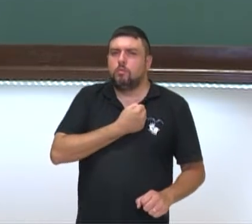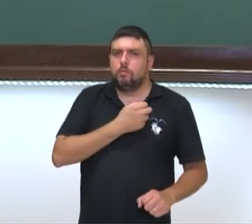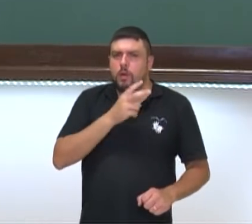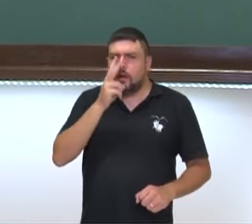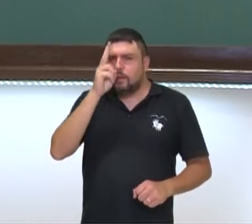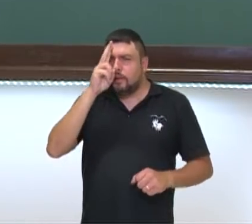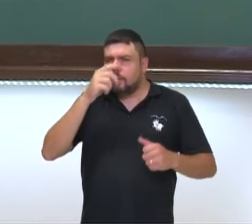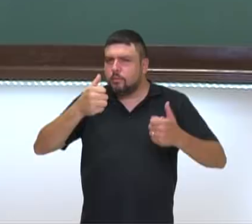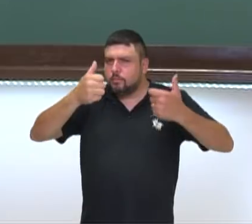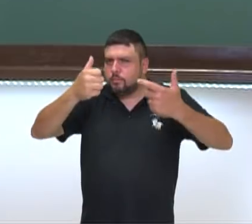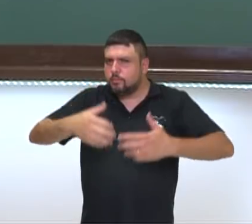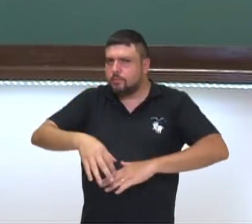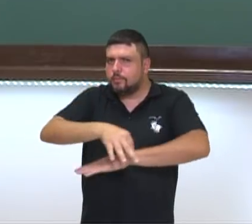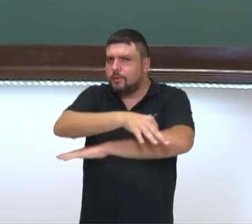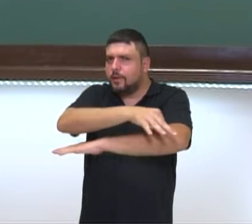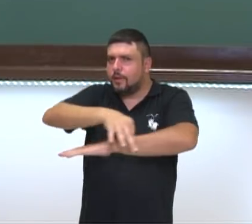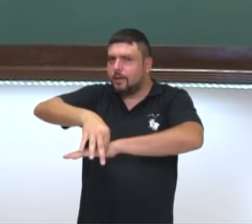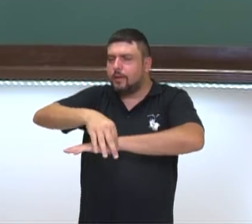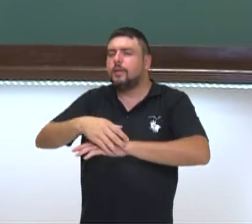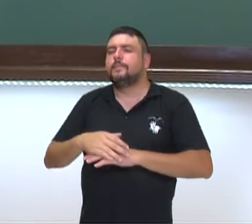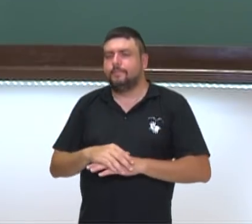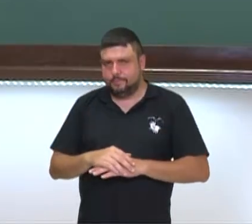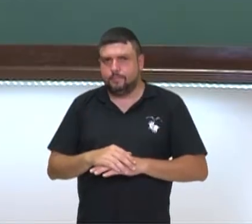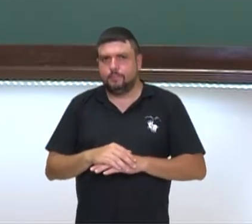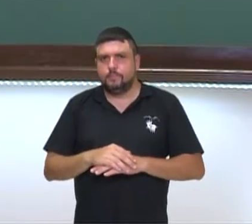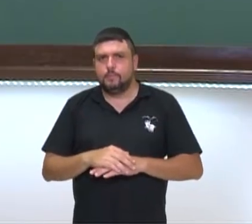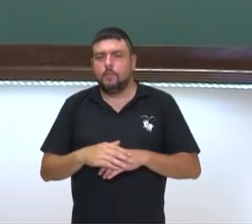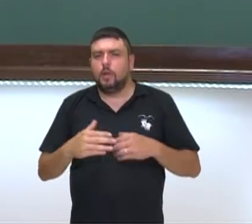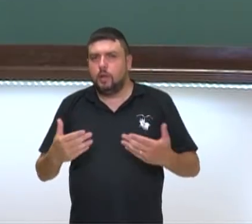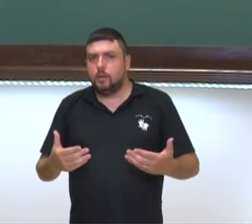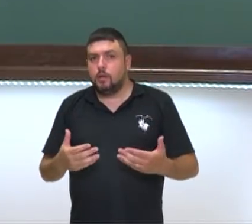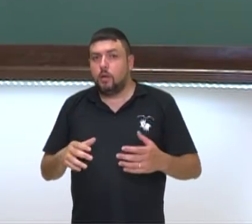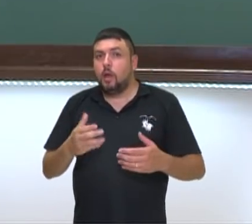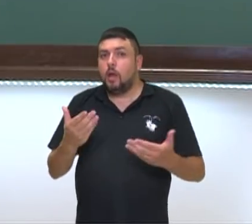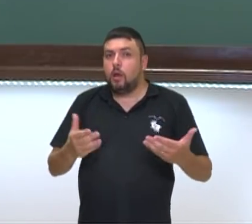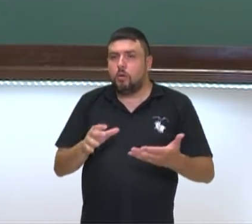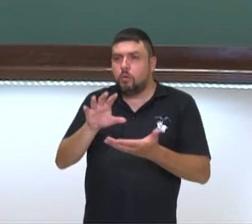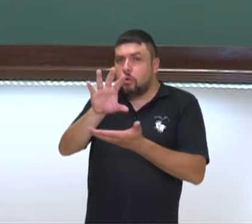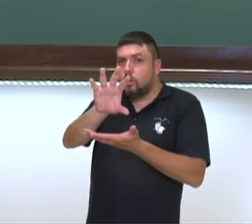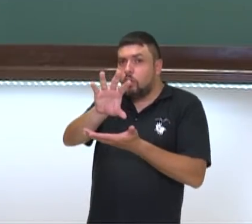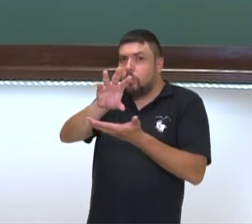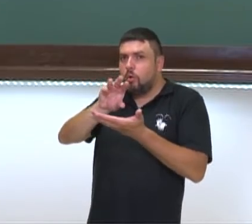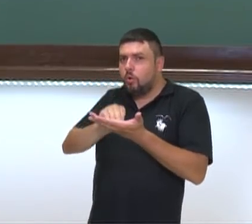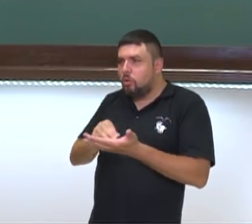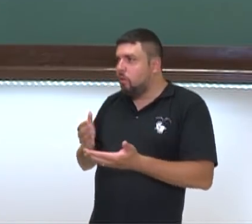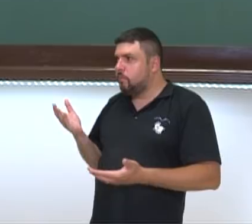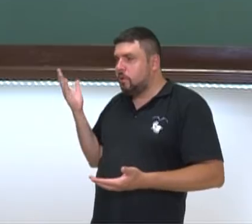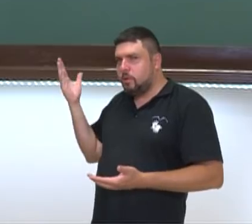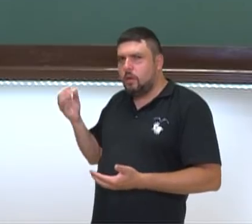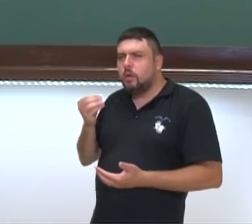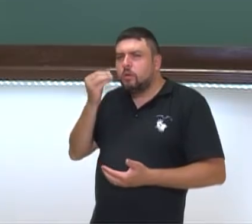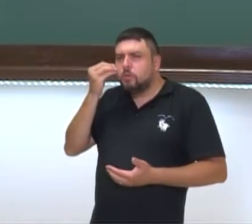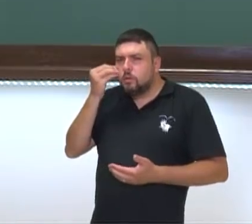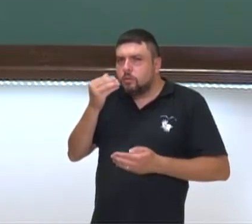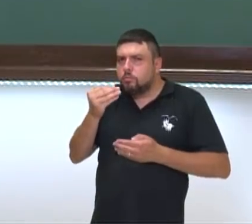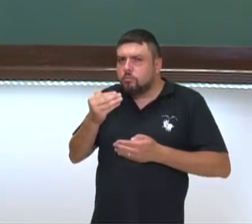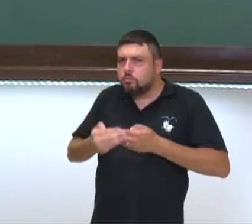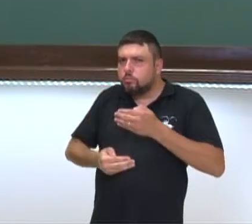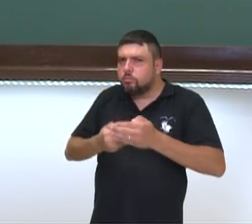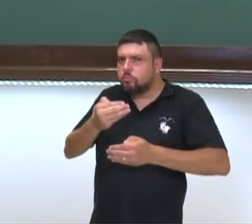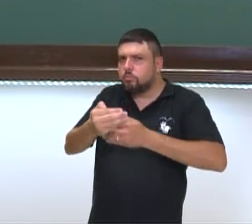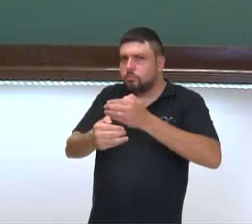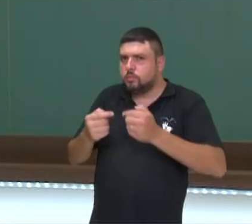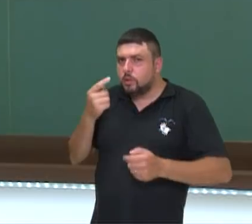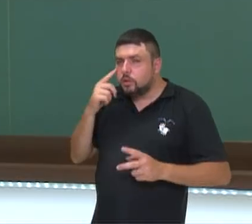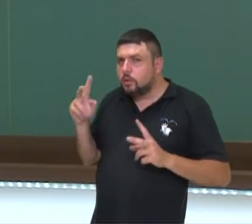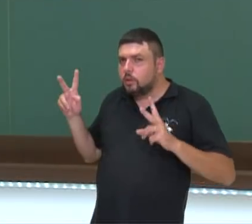nessa aula? Então vamos lá. Peguem essa régua, copiem esse slide e tentem fazer o passo a passo que está aqui. O que ele está